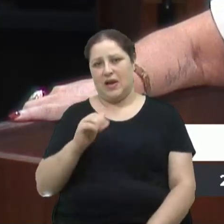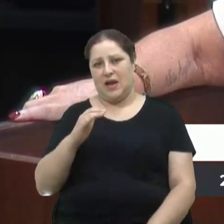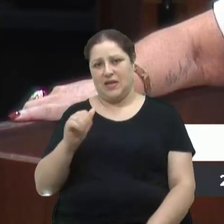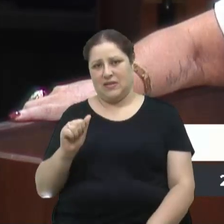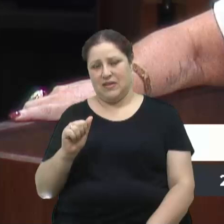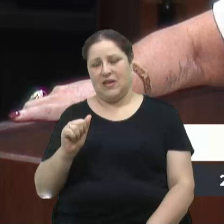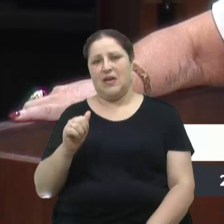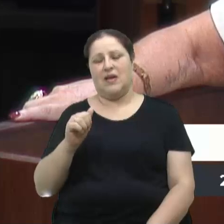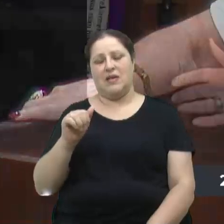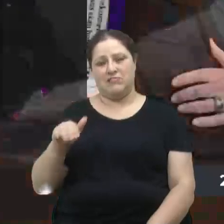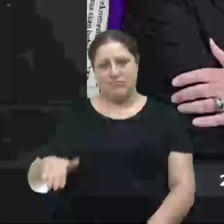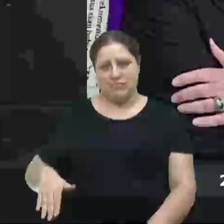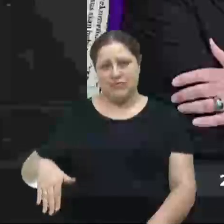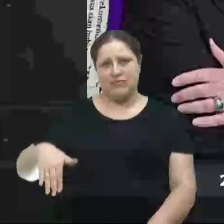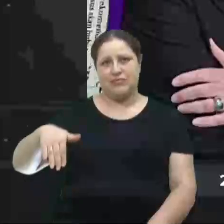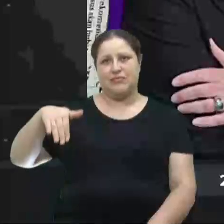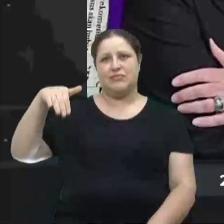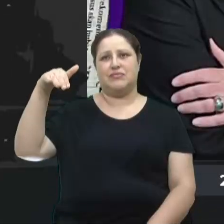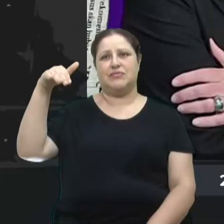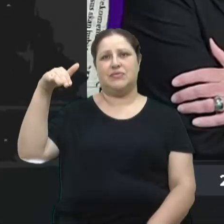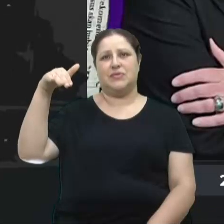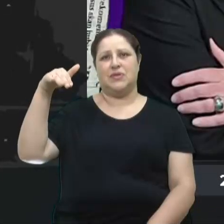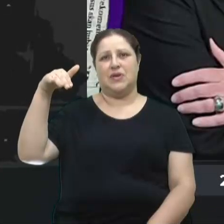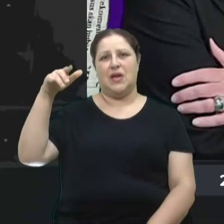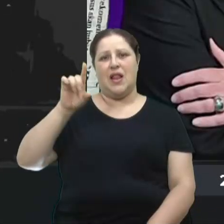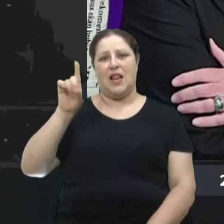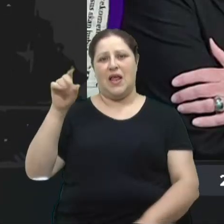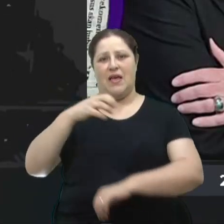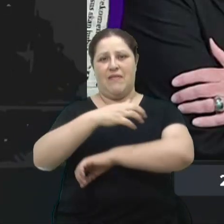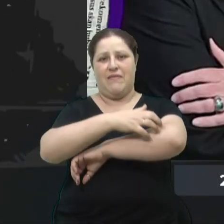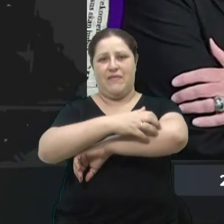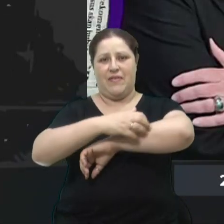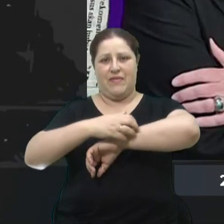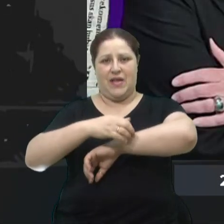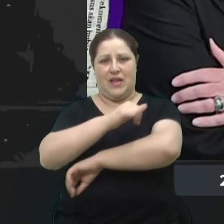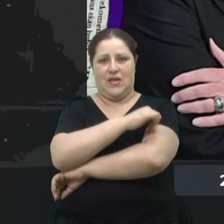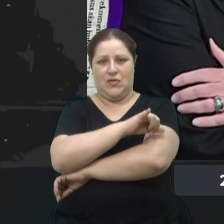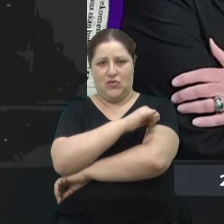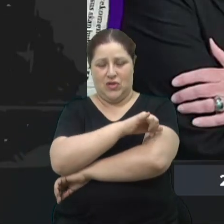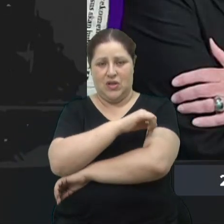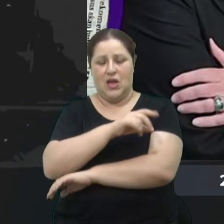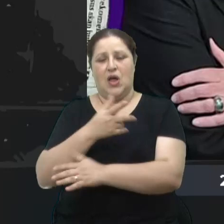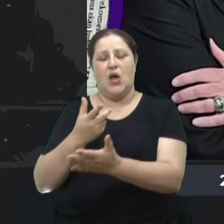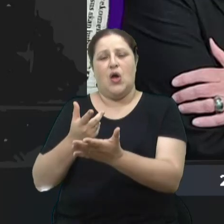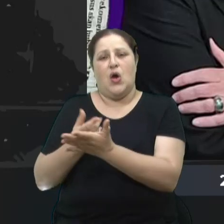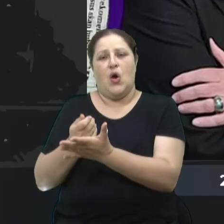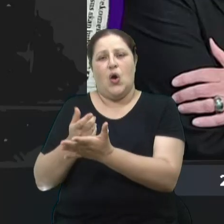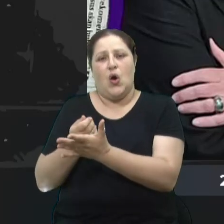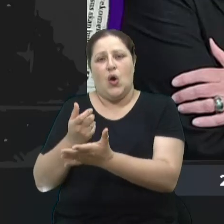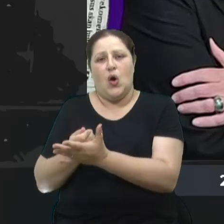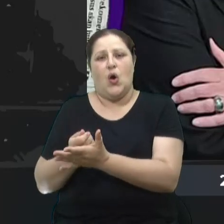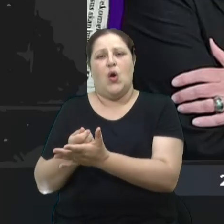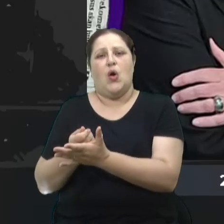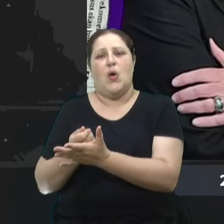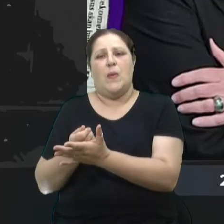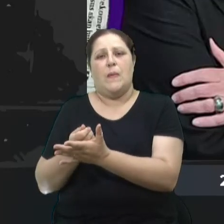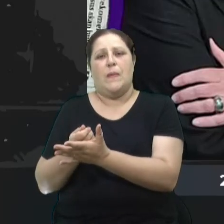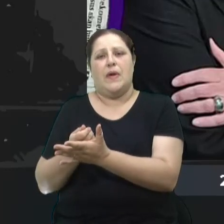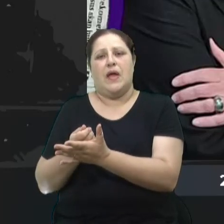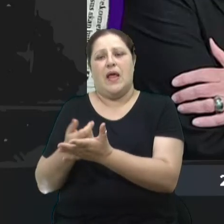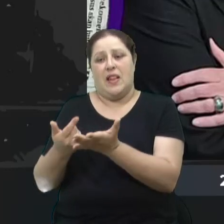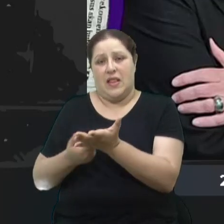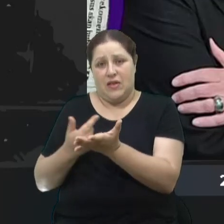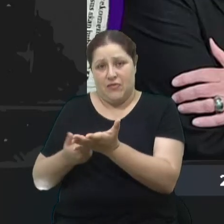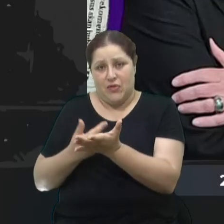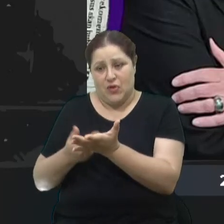do Rio de Janeiro e adquiriu seus livros de estudo coletando lixo reciclável e